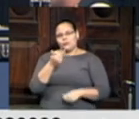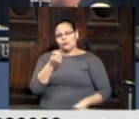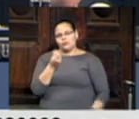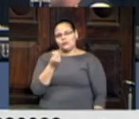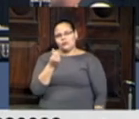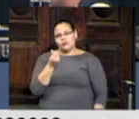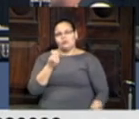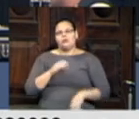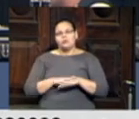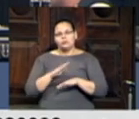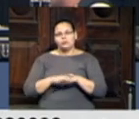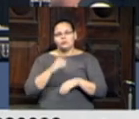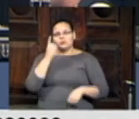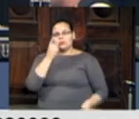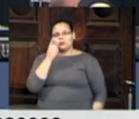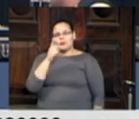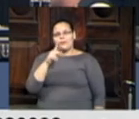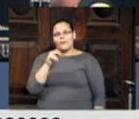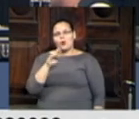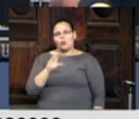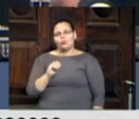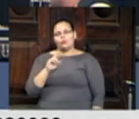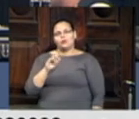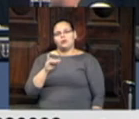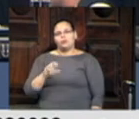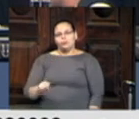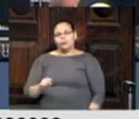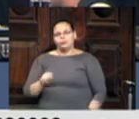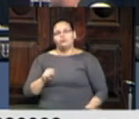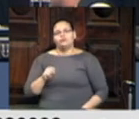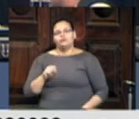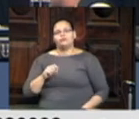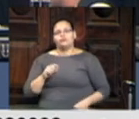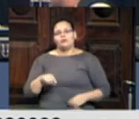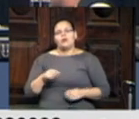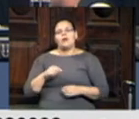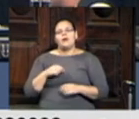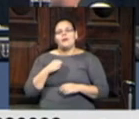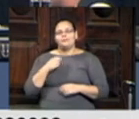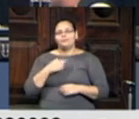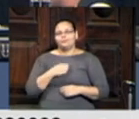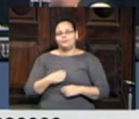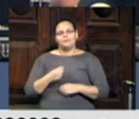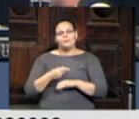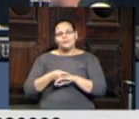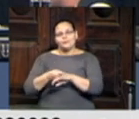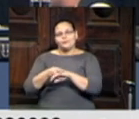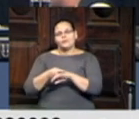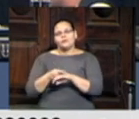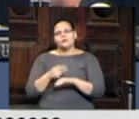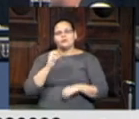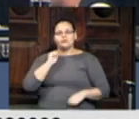354/2016, de autoria do deputado Paulo Ramos, que concede a medalha Tiradentes e respectivo diploma